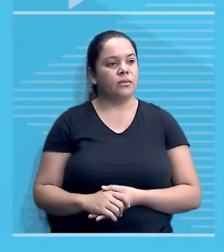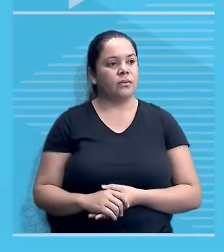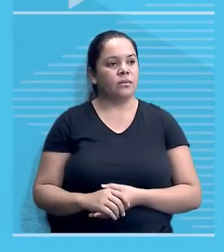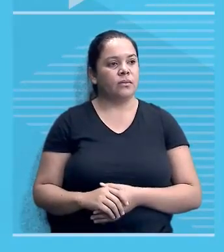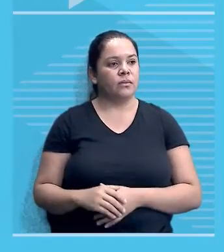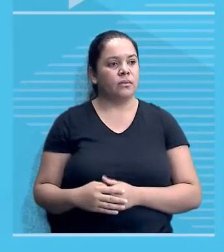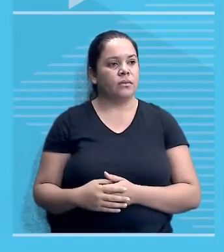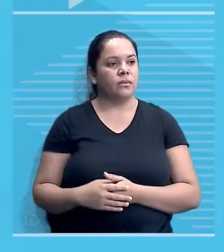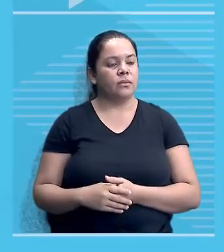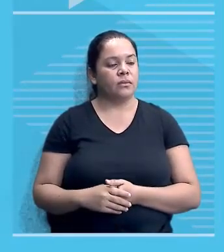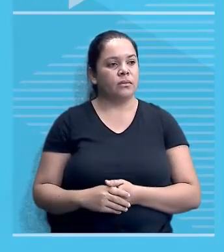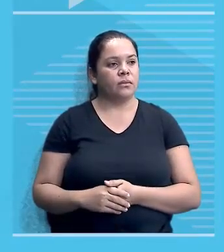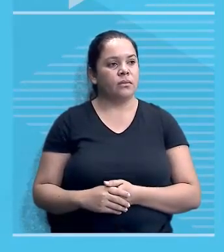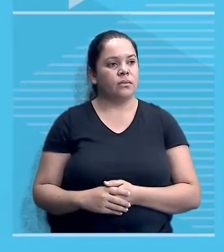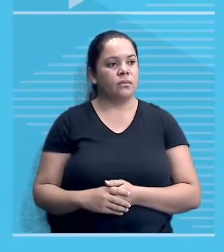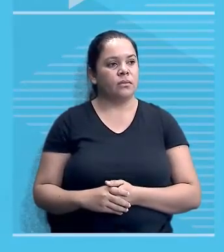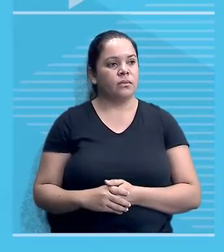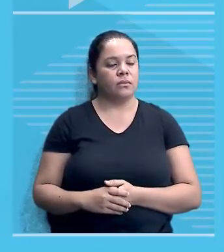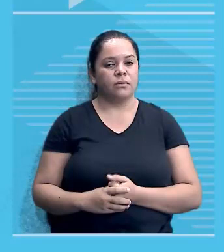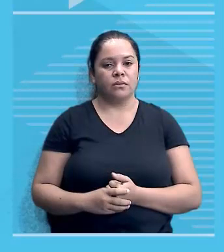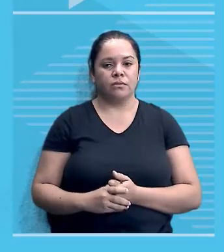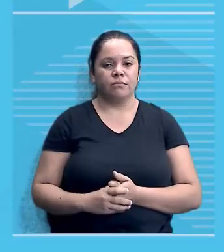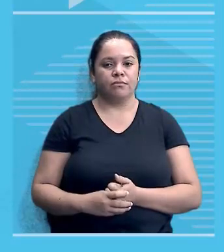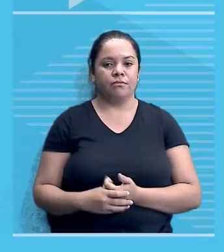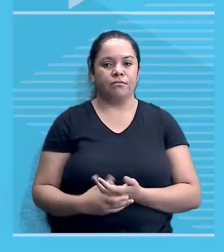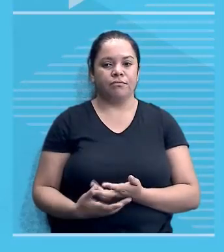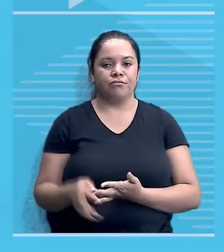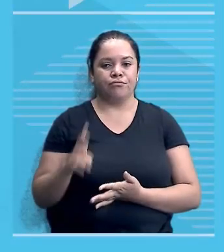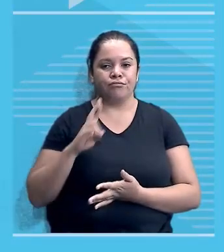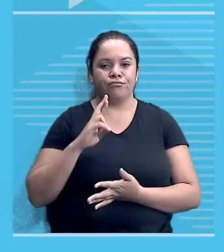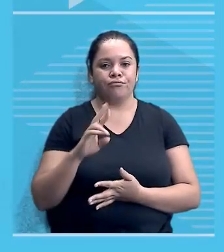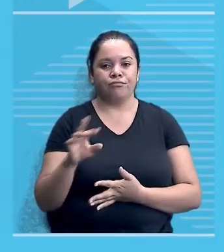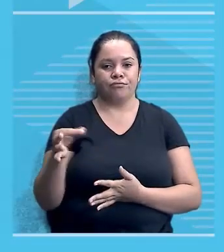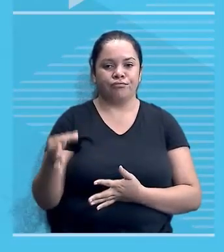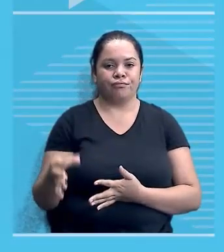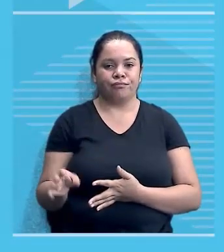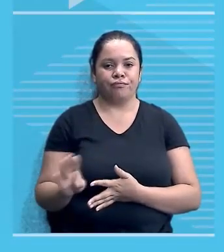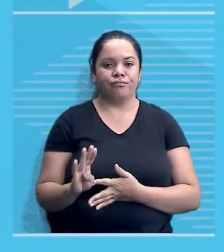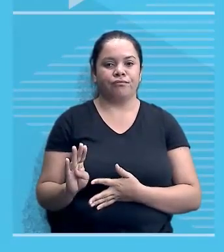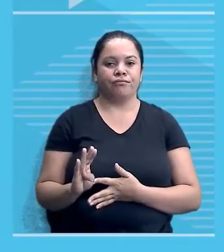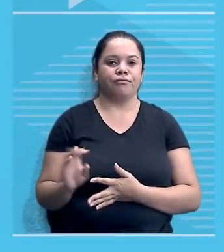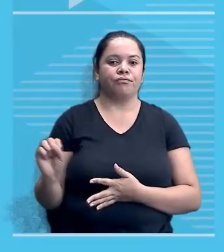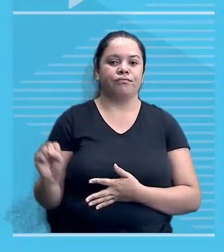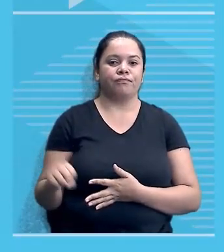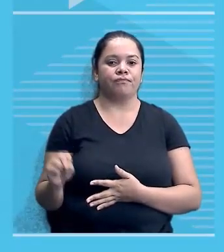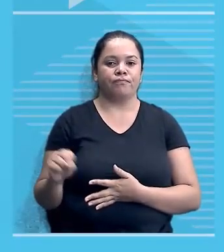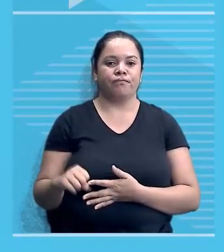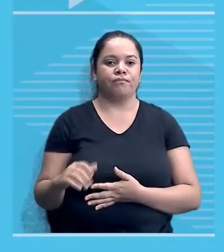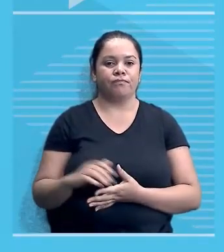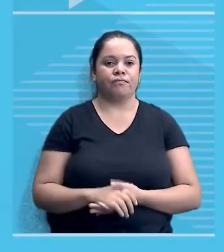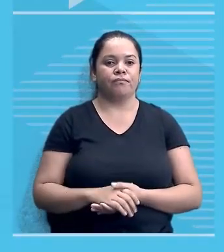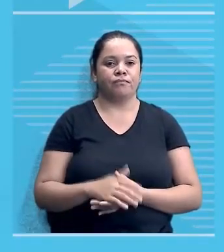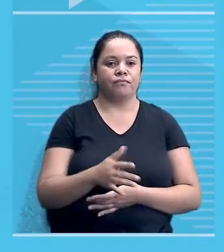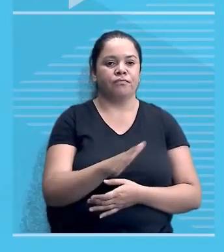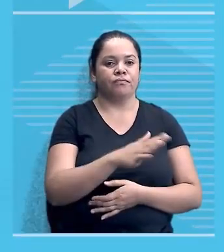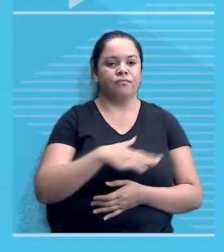nossos queridos alunos aí de São João do Arraial colocar é a letra b de bola galera ilha de calor